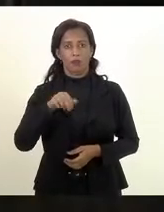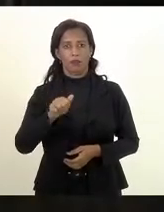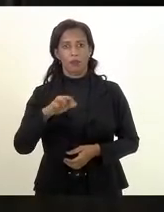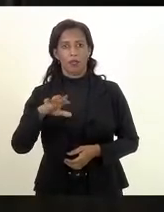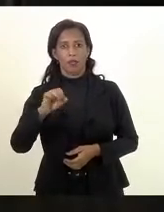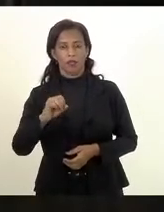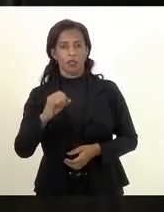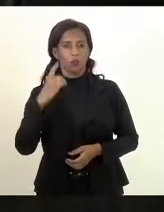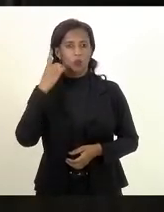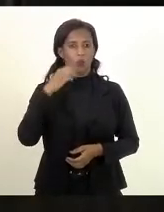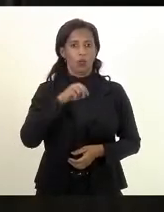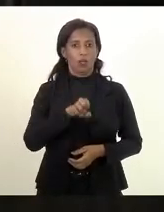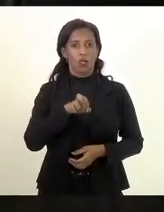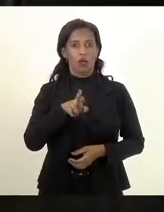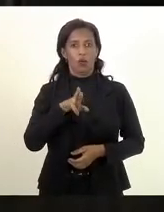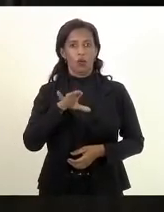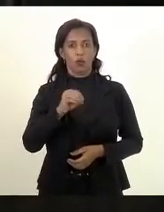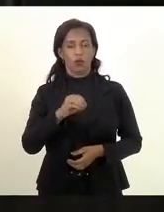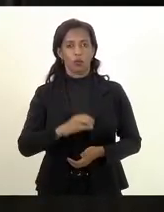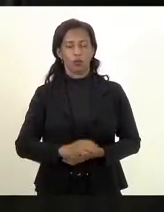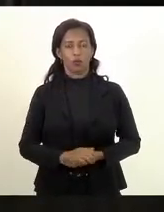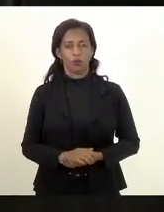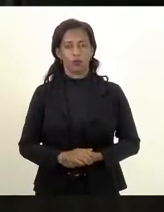deputado Eurico Júnior,